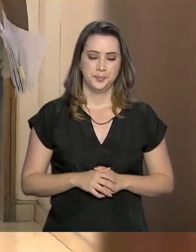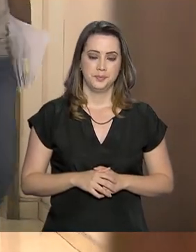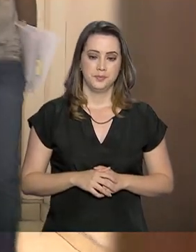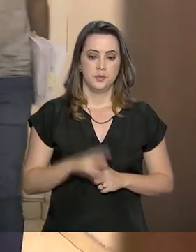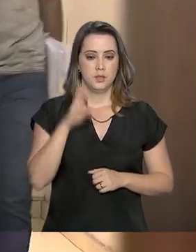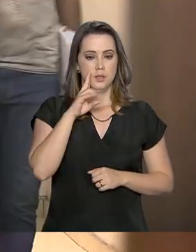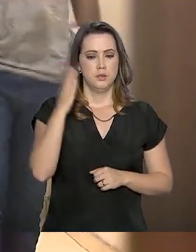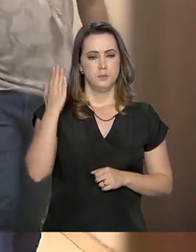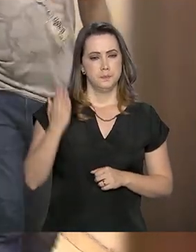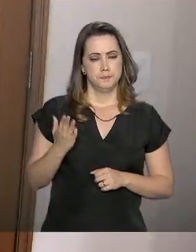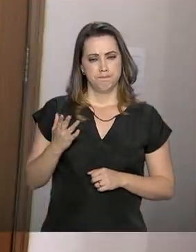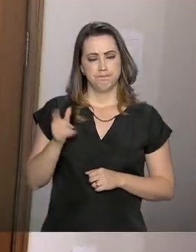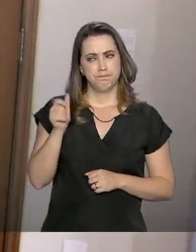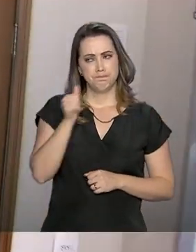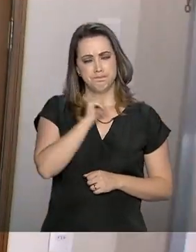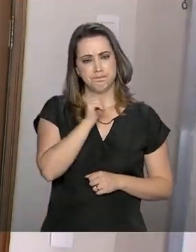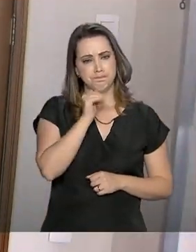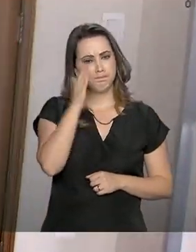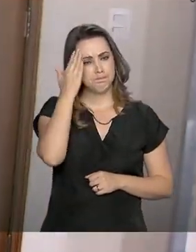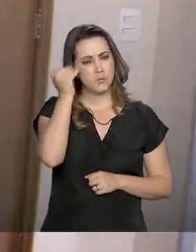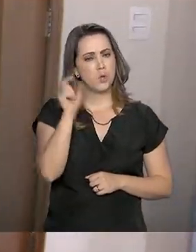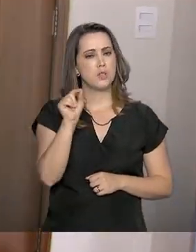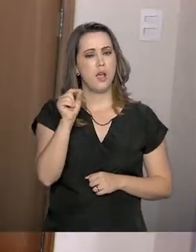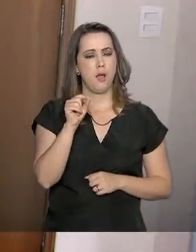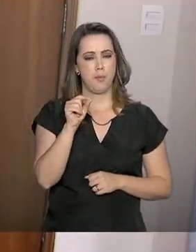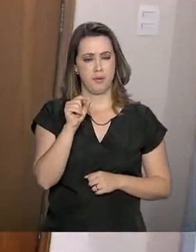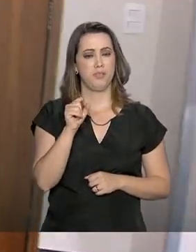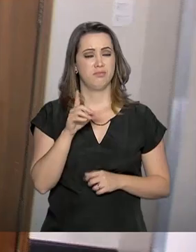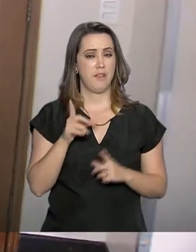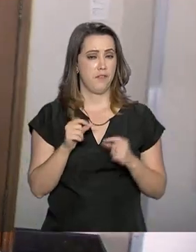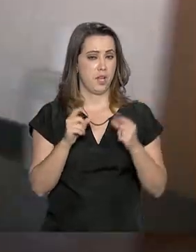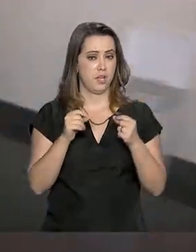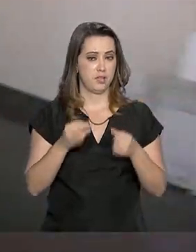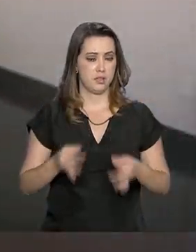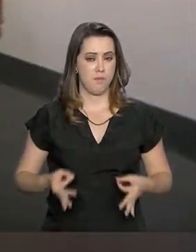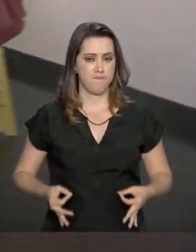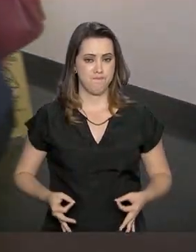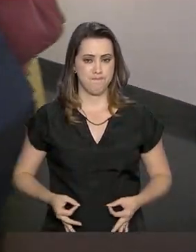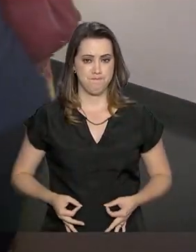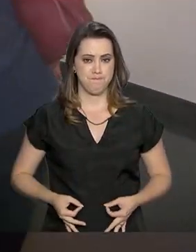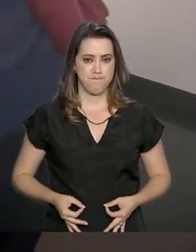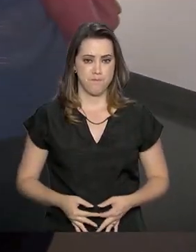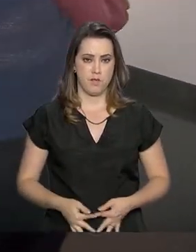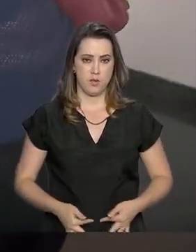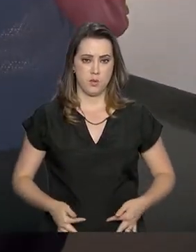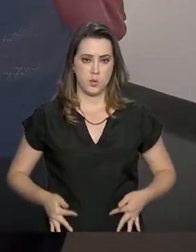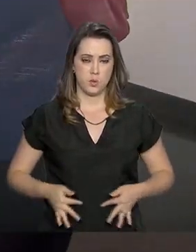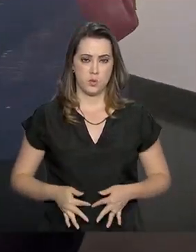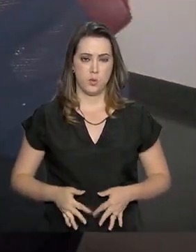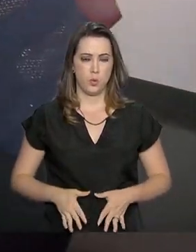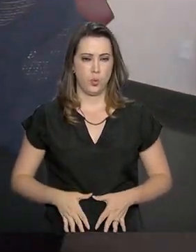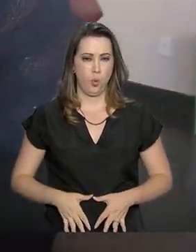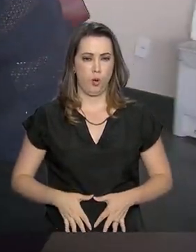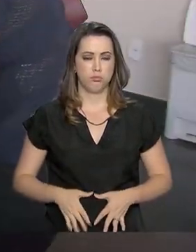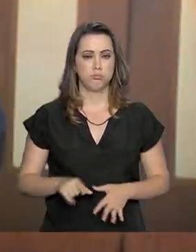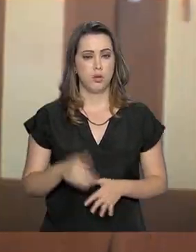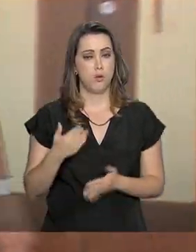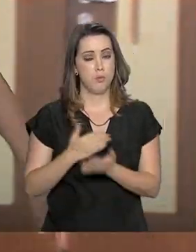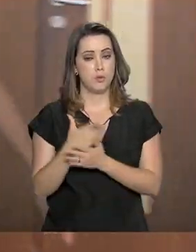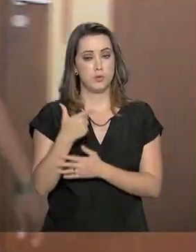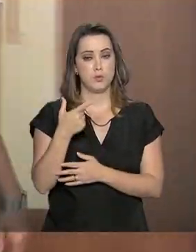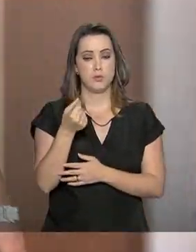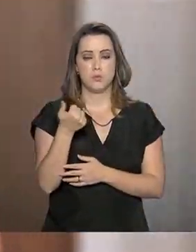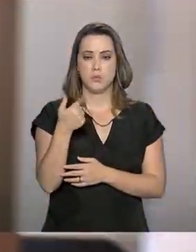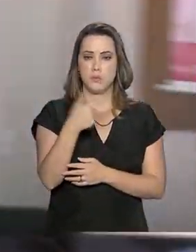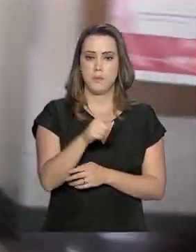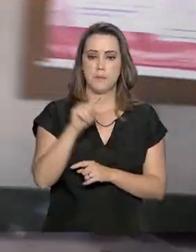Quem olha para a Lady Jane não imagina que ela teve câncer de colo de útero. A doença foi identificada no início de 2017,